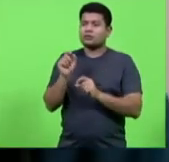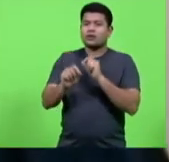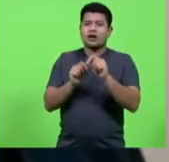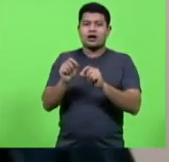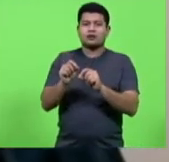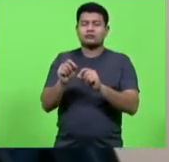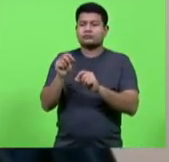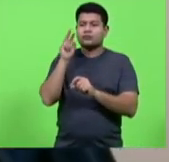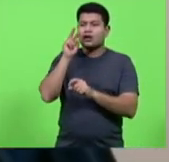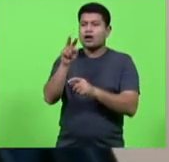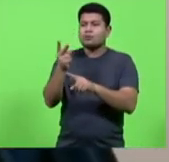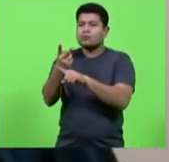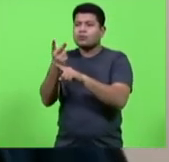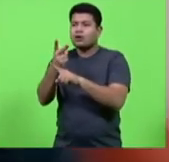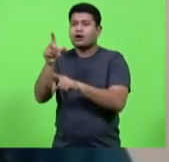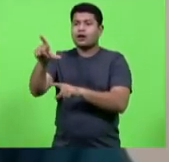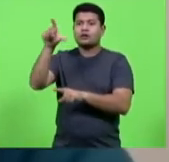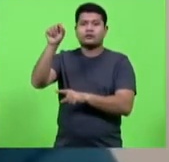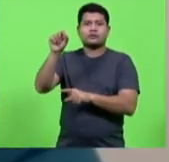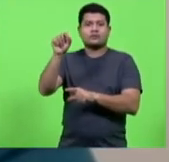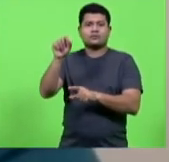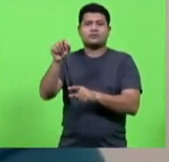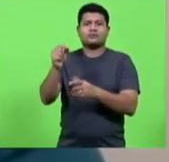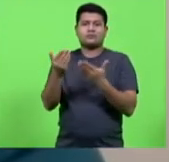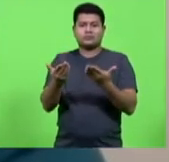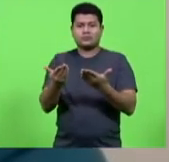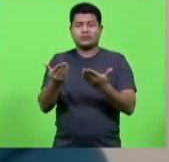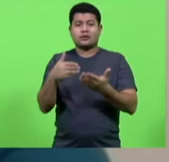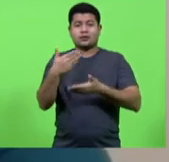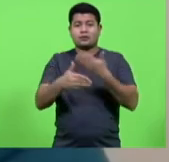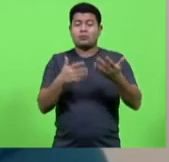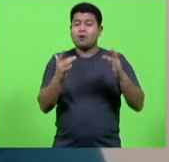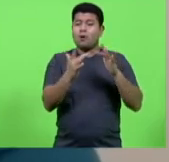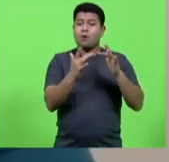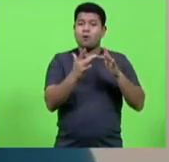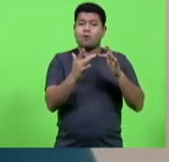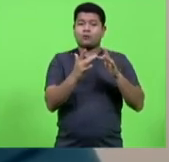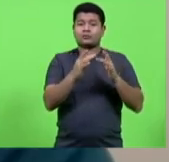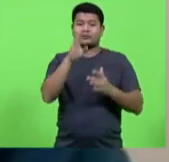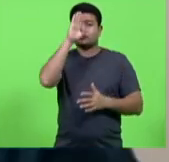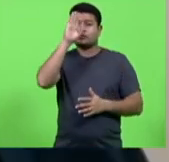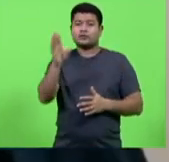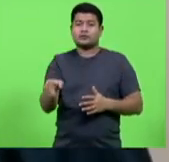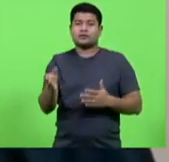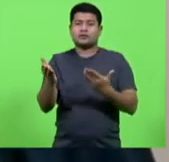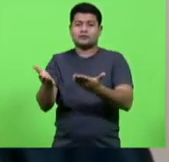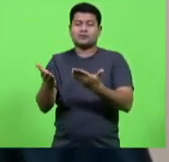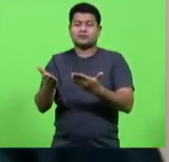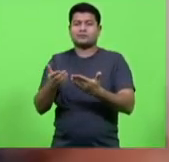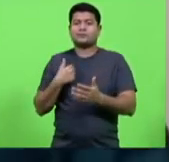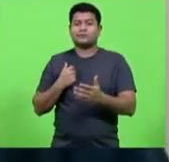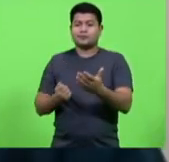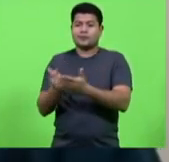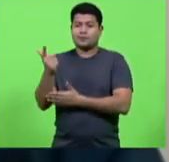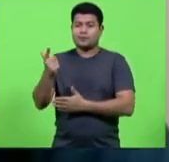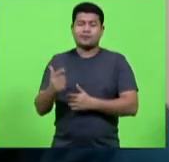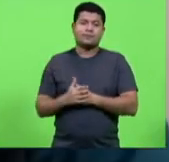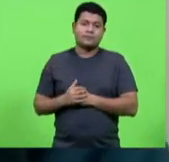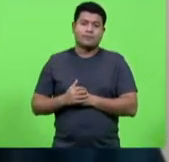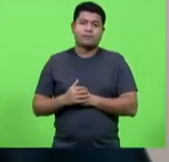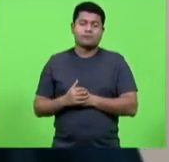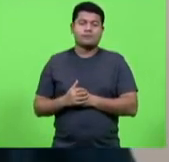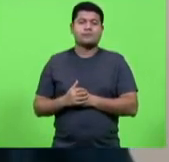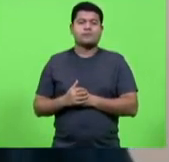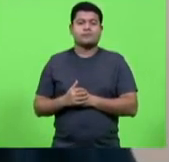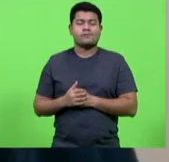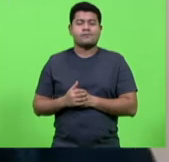sua cidade e entrar em contato diretamente com ele e fazer a sua